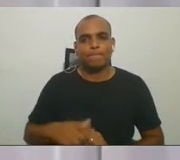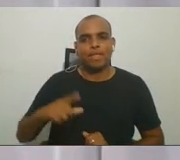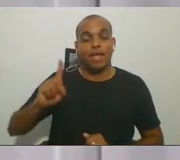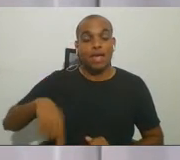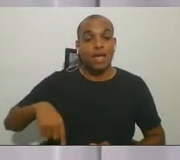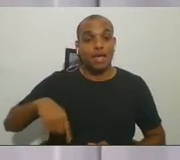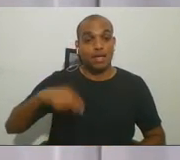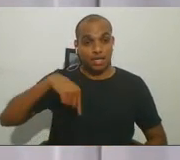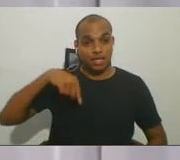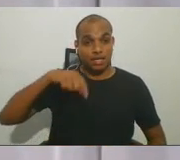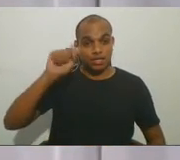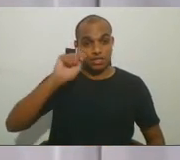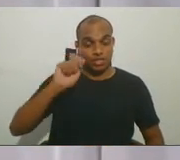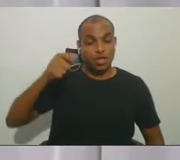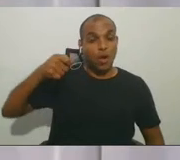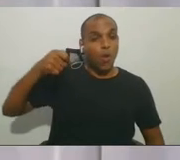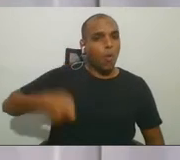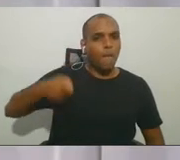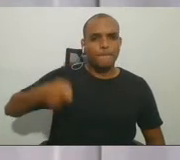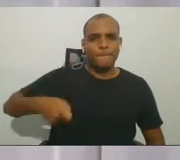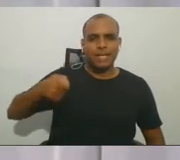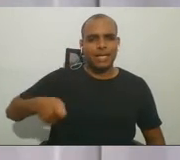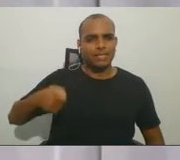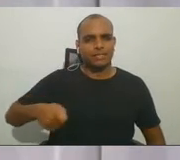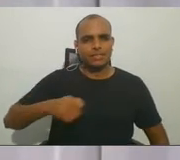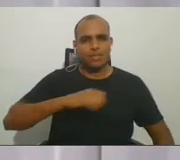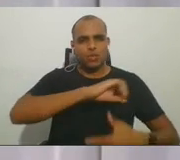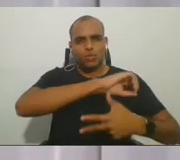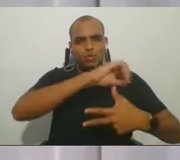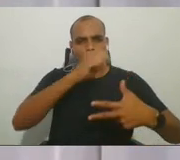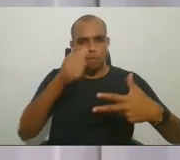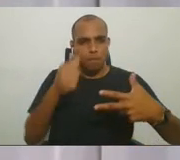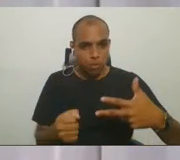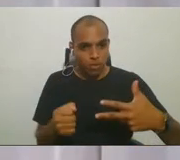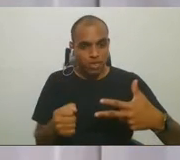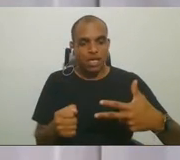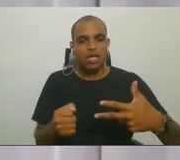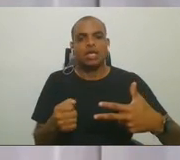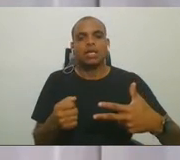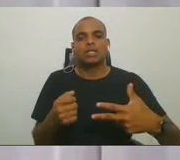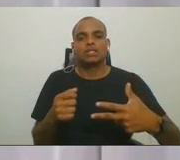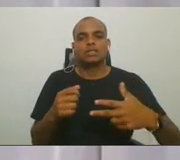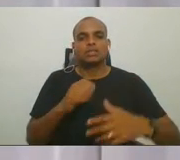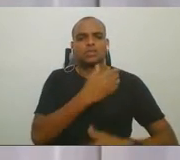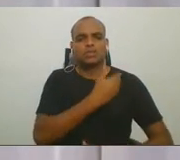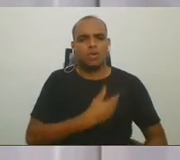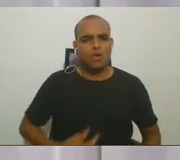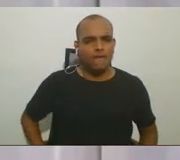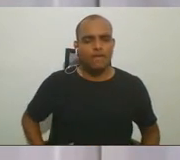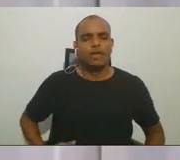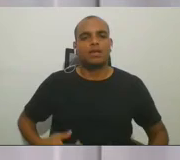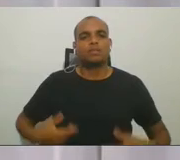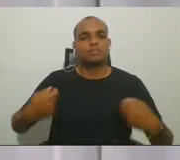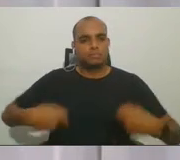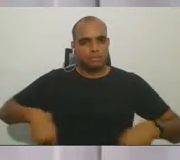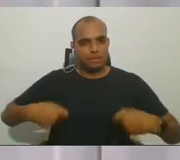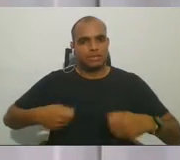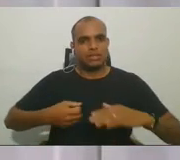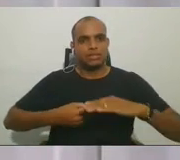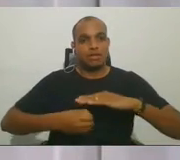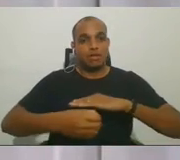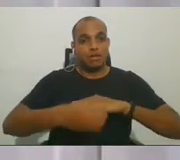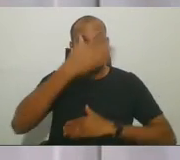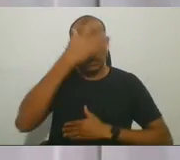de todos os poderes do Estado, de todos os poderes na admissibilidade de cota para pessoas trans. E a